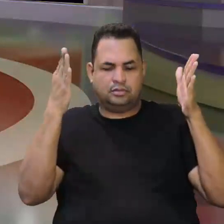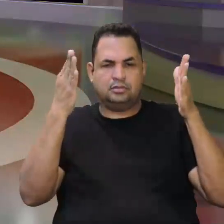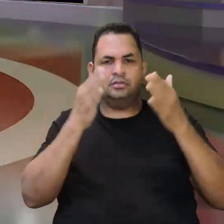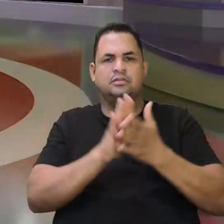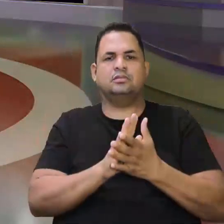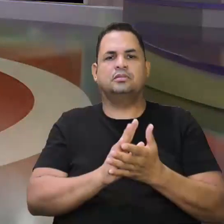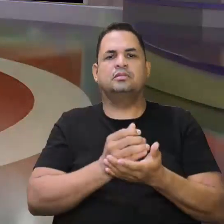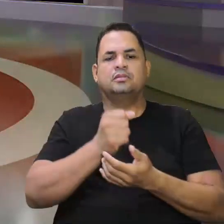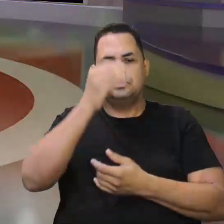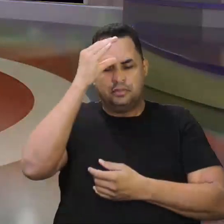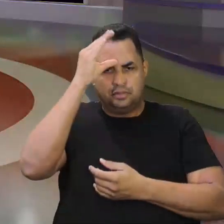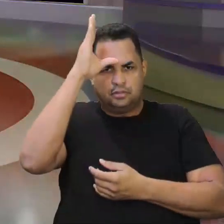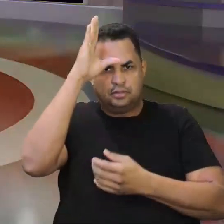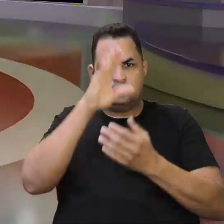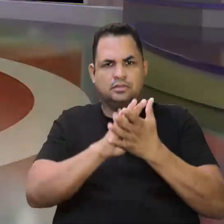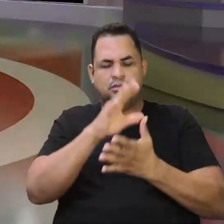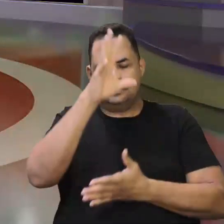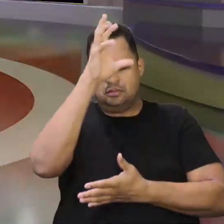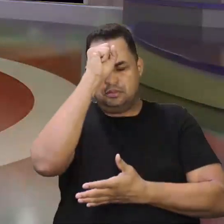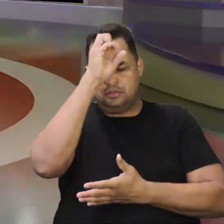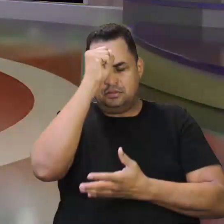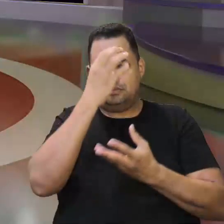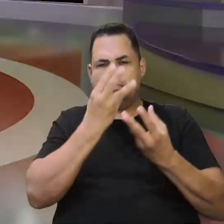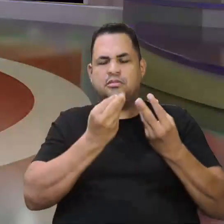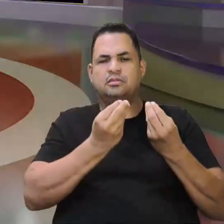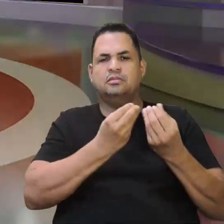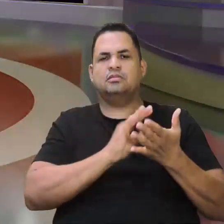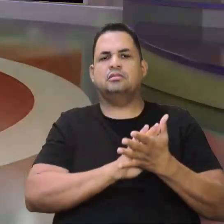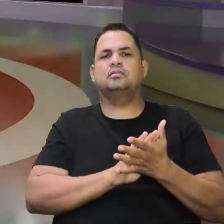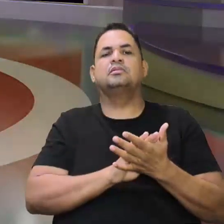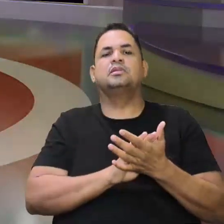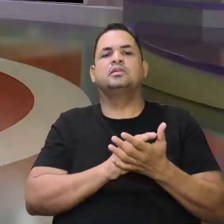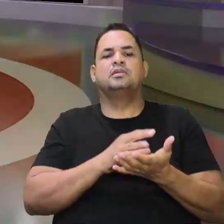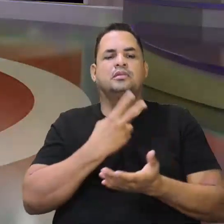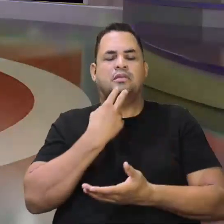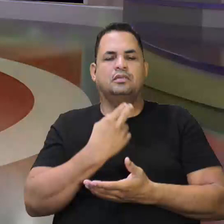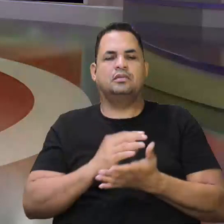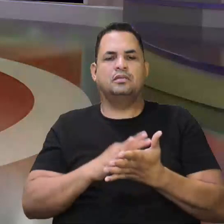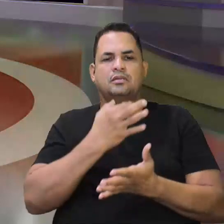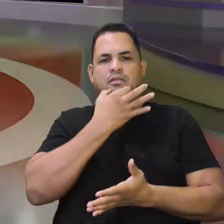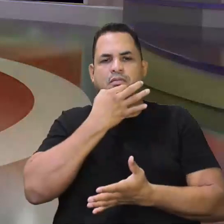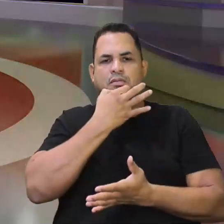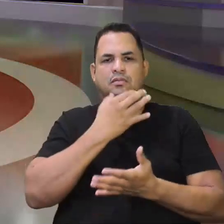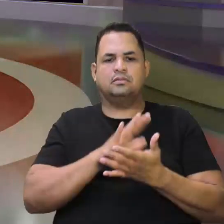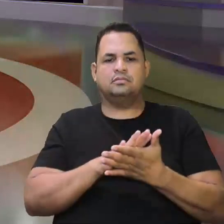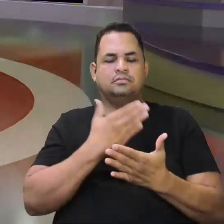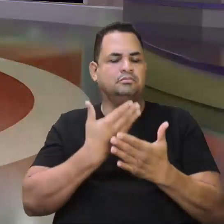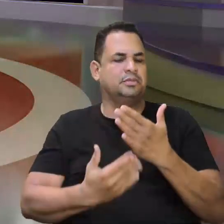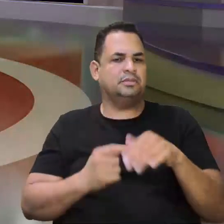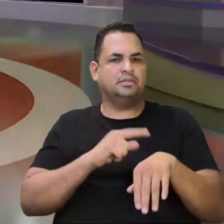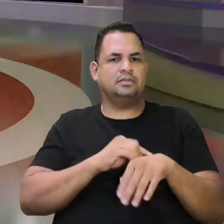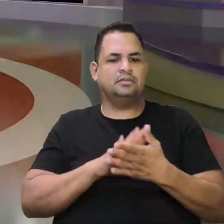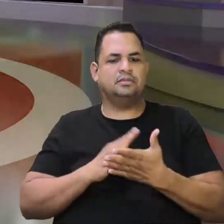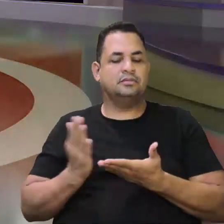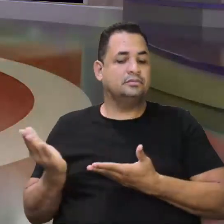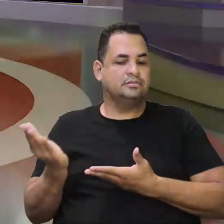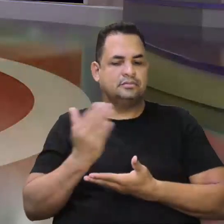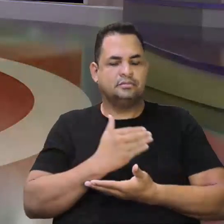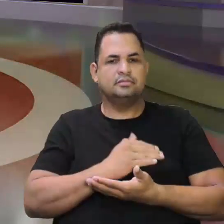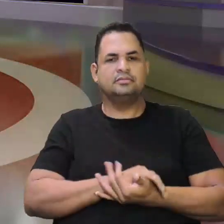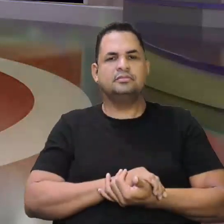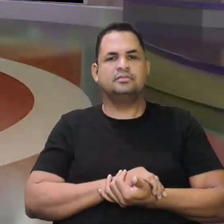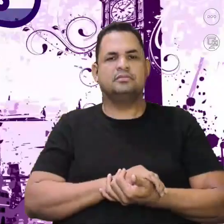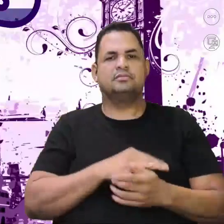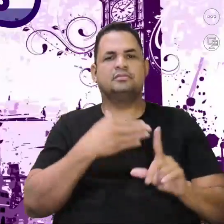mente com conhecimento e aprendendo muito língua inglesa. Então, não vamos perder tempo, let's go, let's begin,